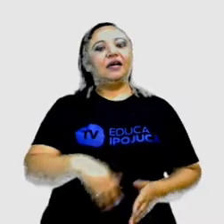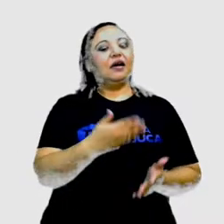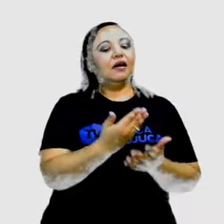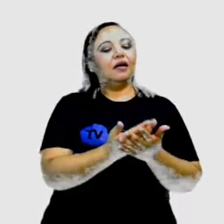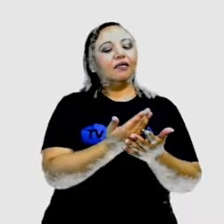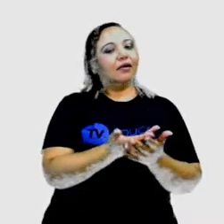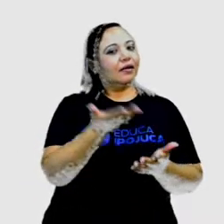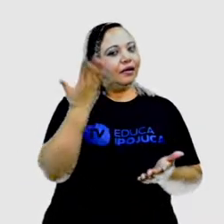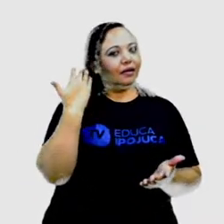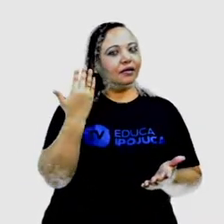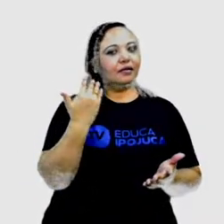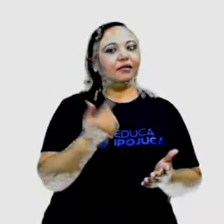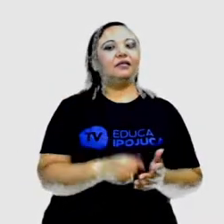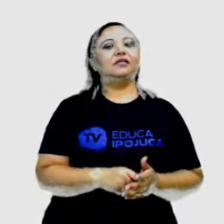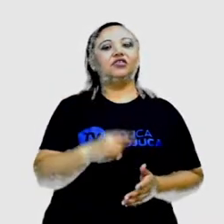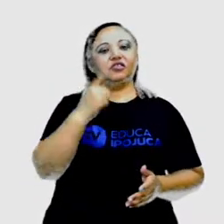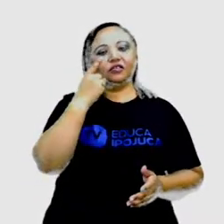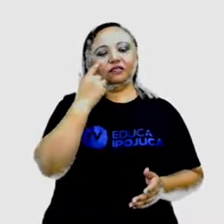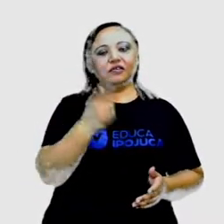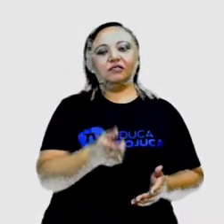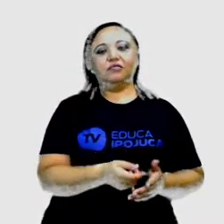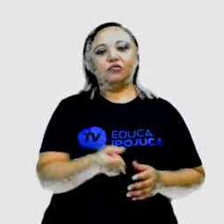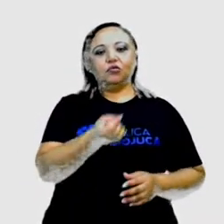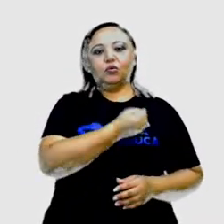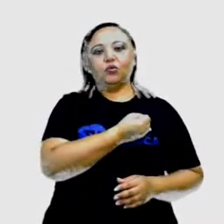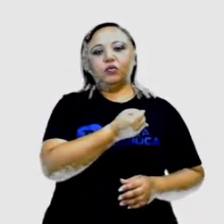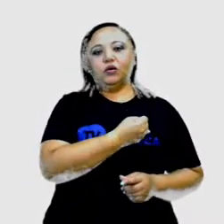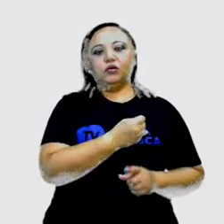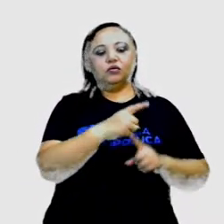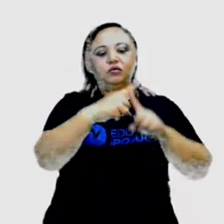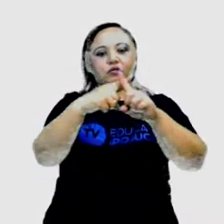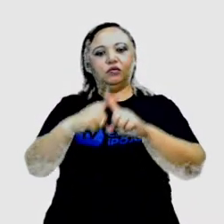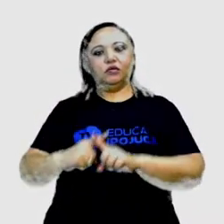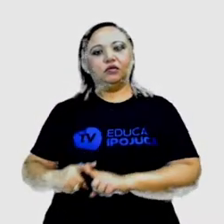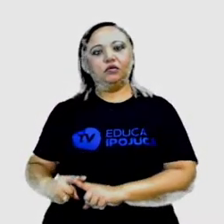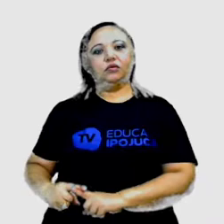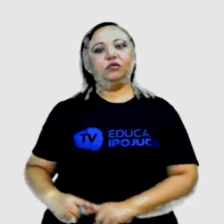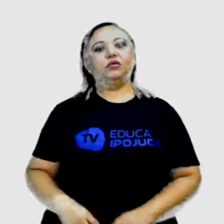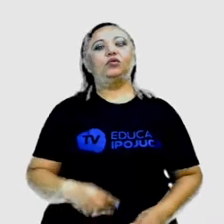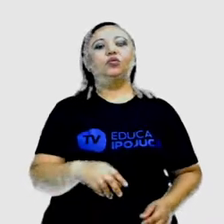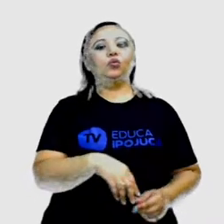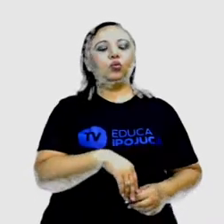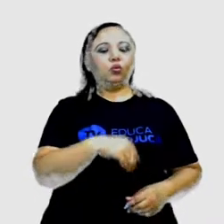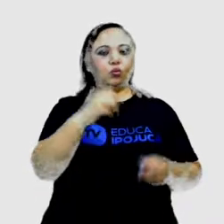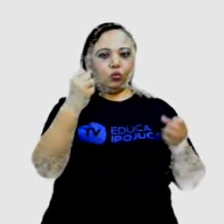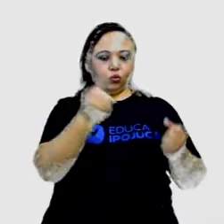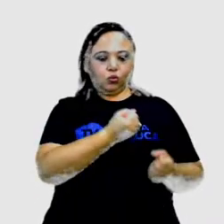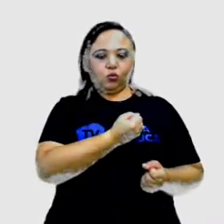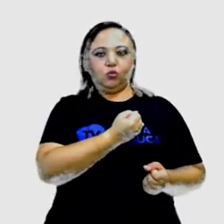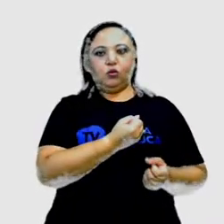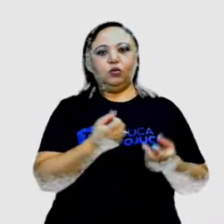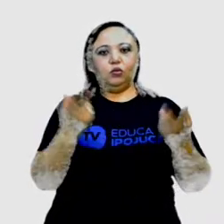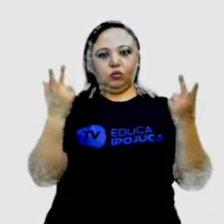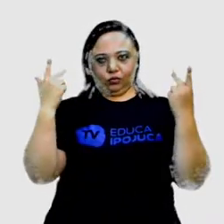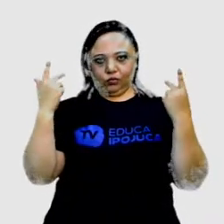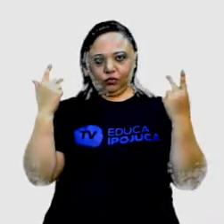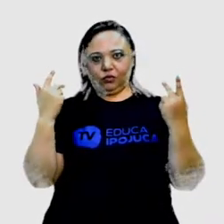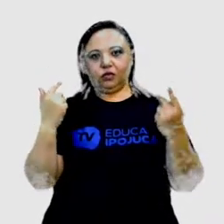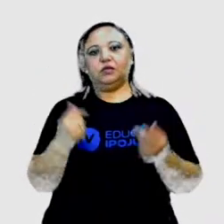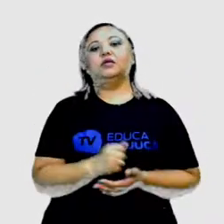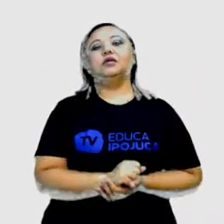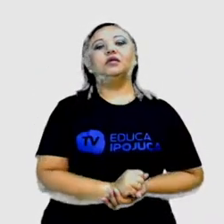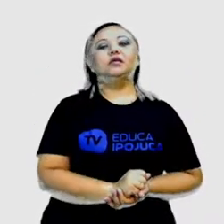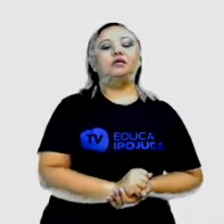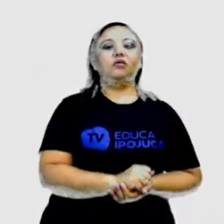nós identificamos os divisores de um número natural e, além disso, descobrimos o que é o máximo divisor